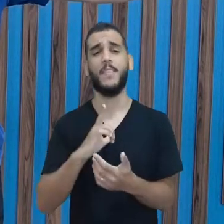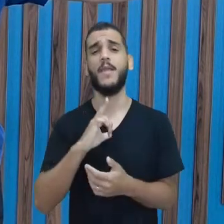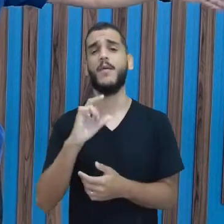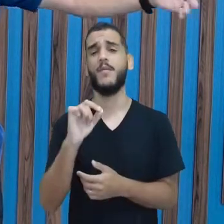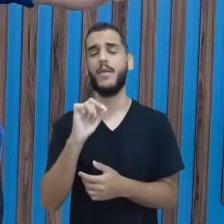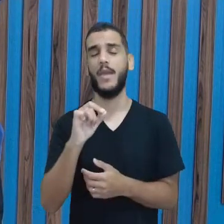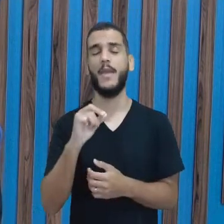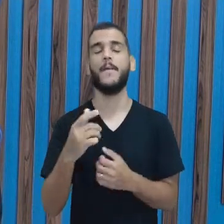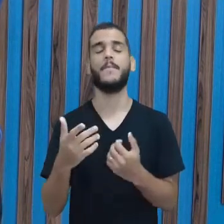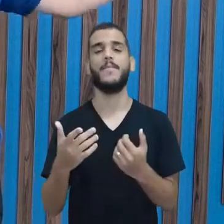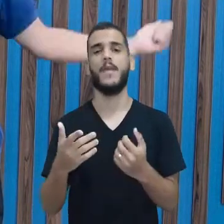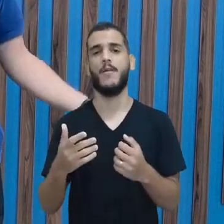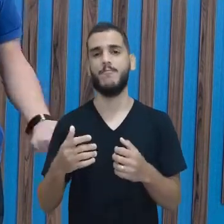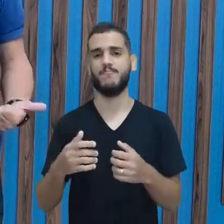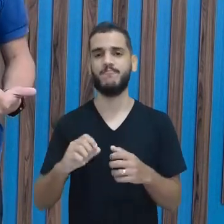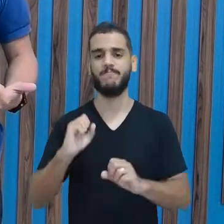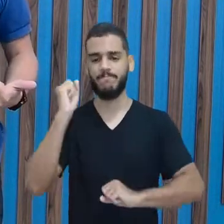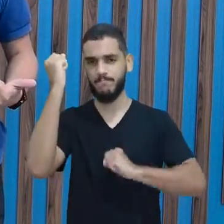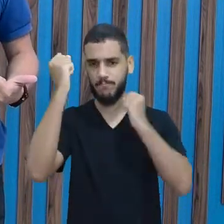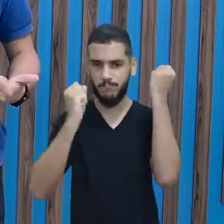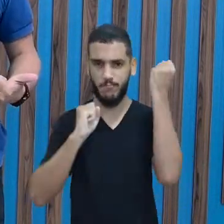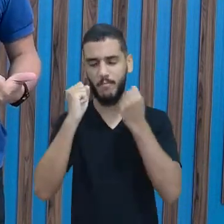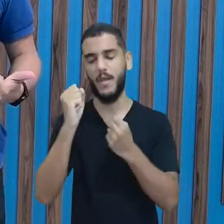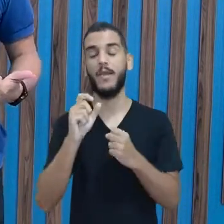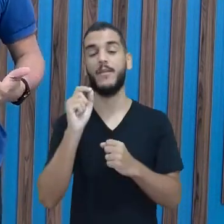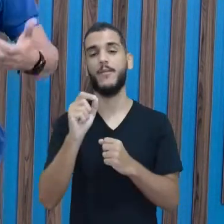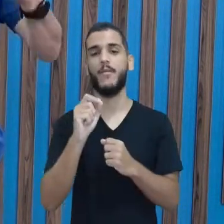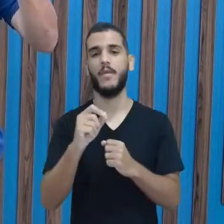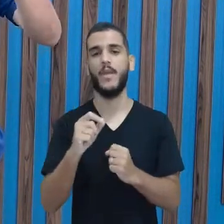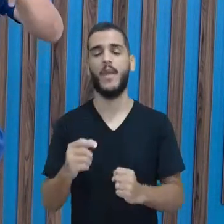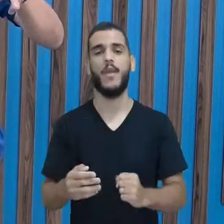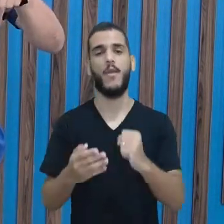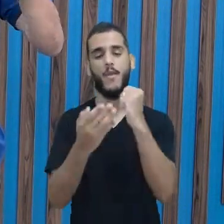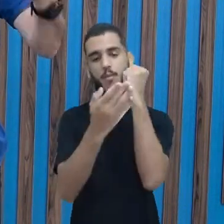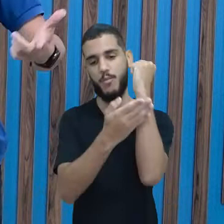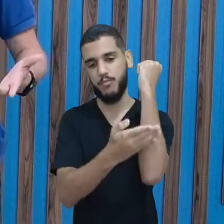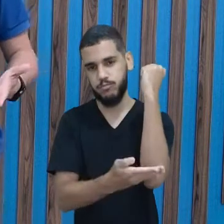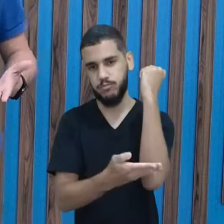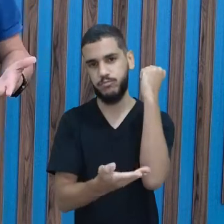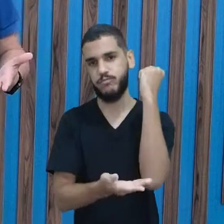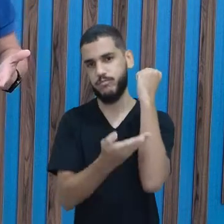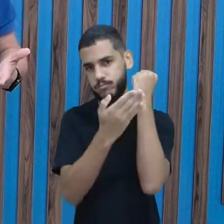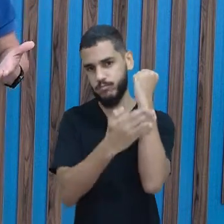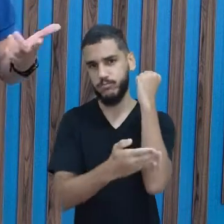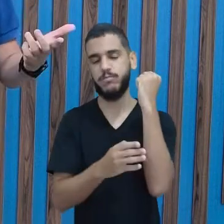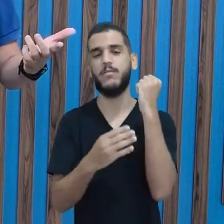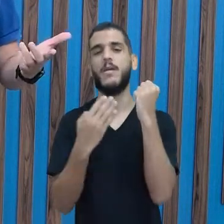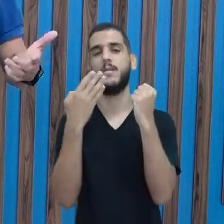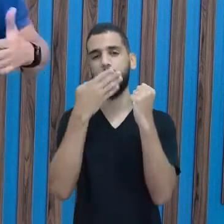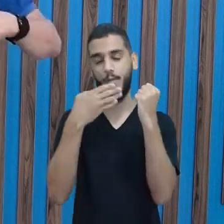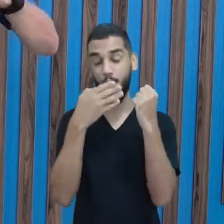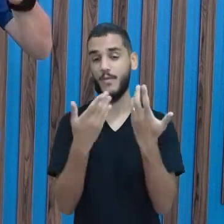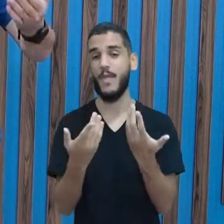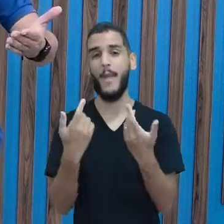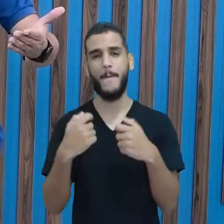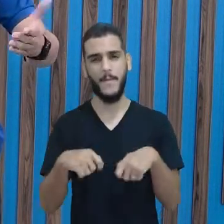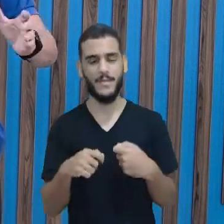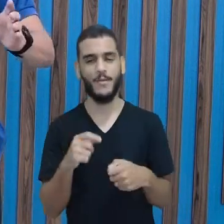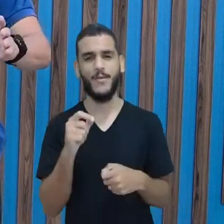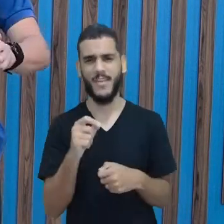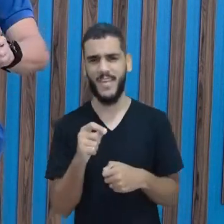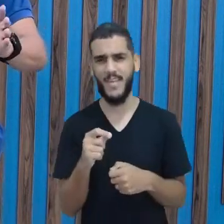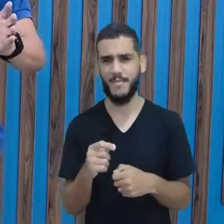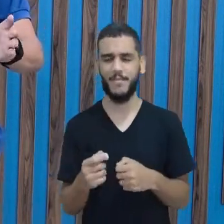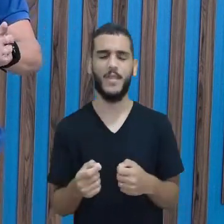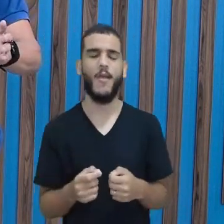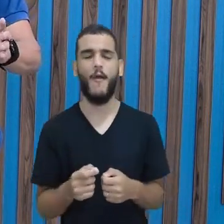cana, já bota a cana em cima do caminhão, né? Sem precisar, por exemplo, queimar a cana. Porque quando você queima a cana, aquele